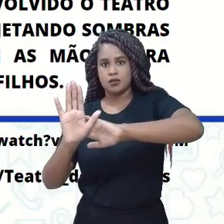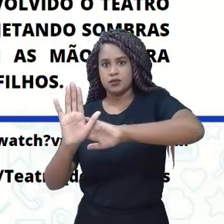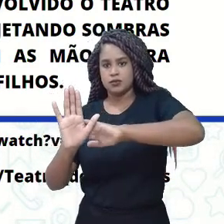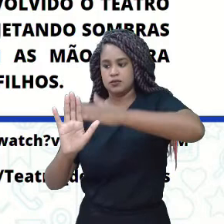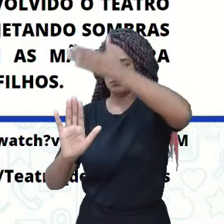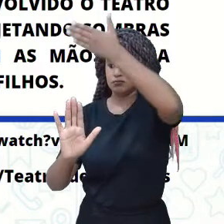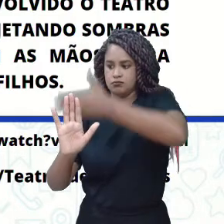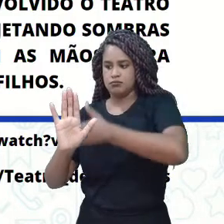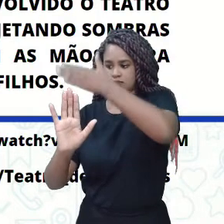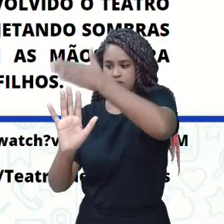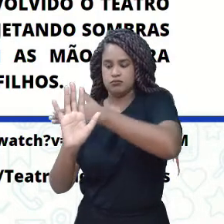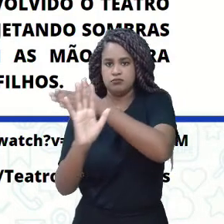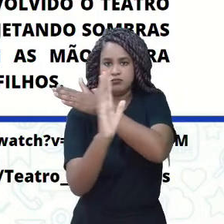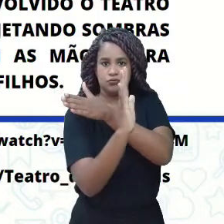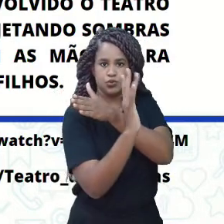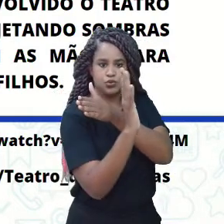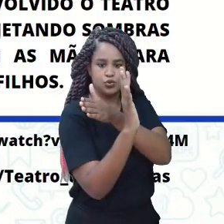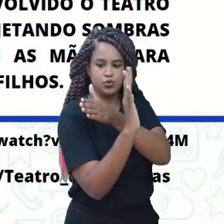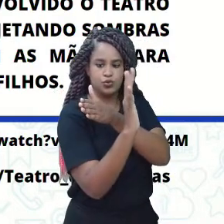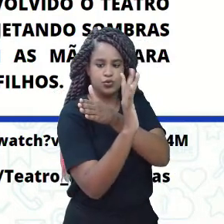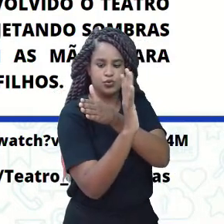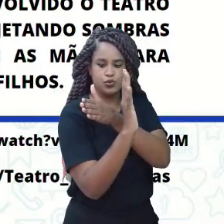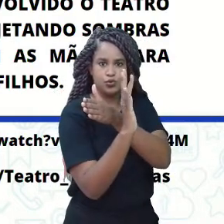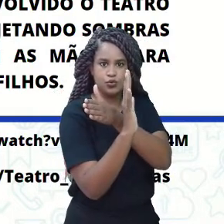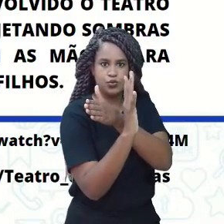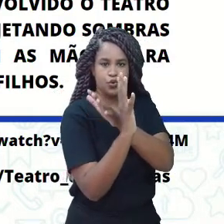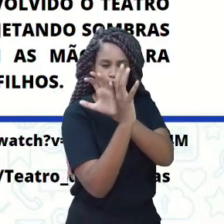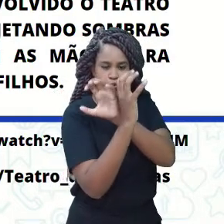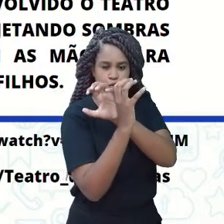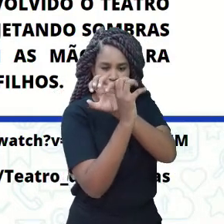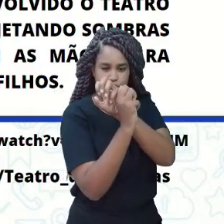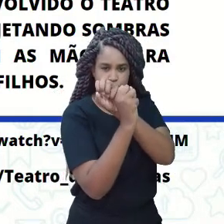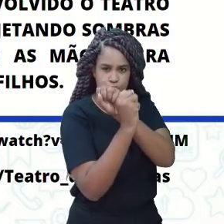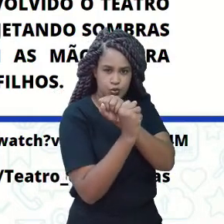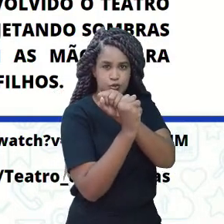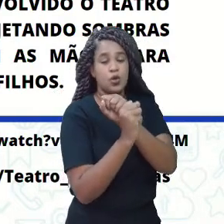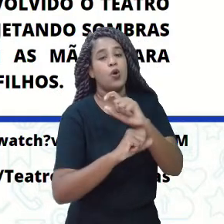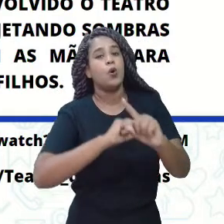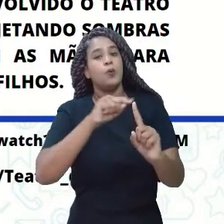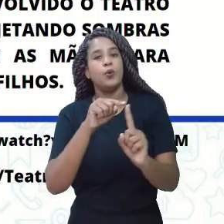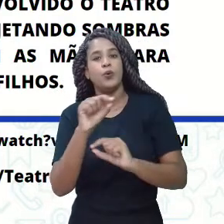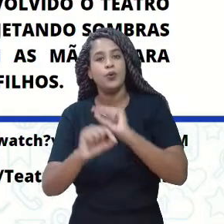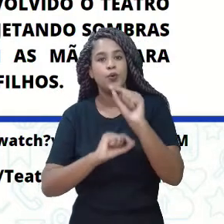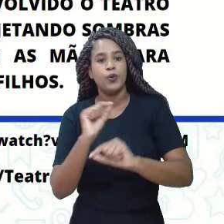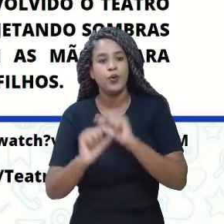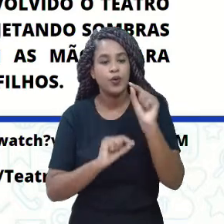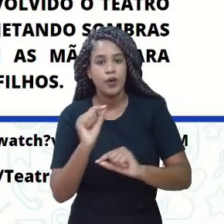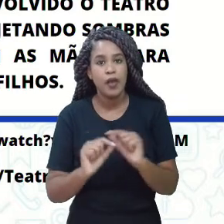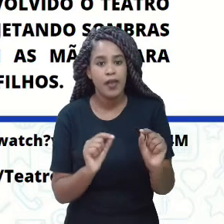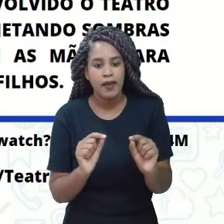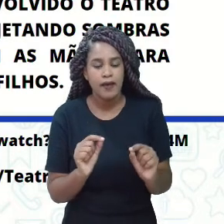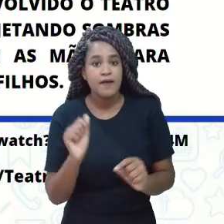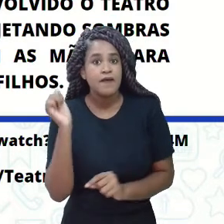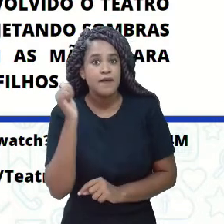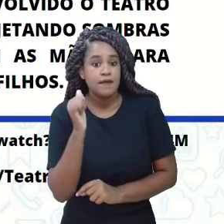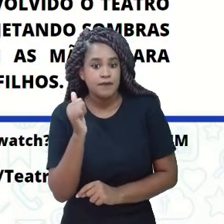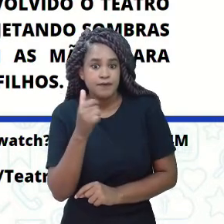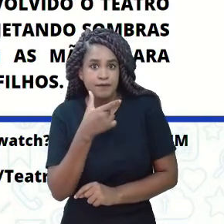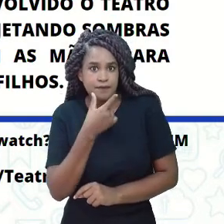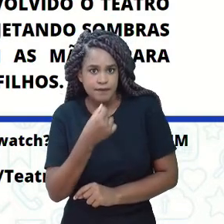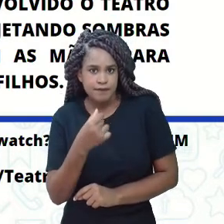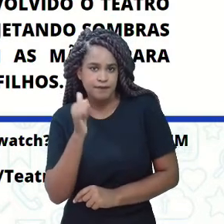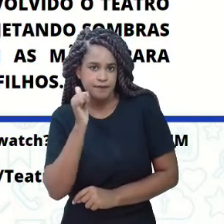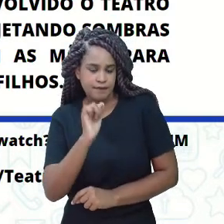filhos, que choravam, às vezes era um vento, uma intempérie, um frio, uma fome, enfim. E a